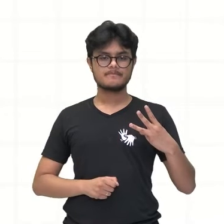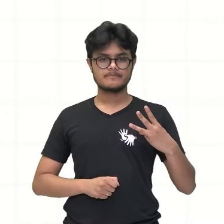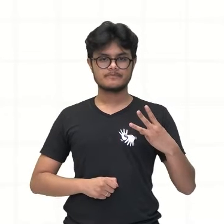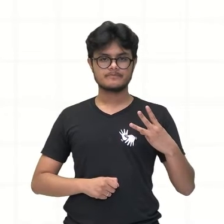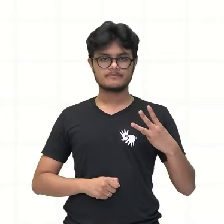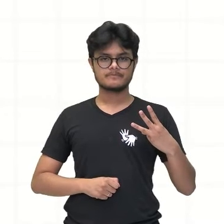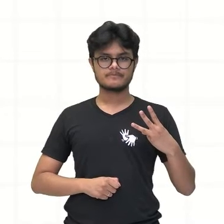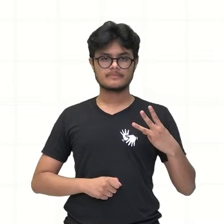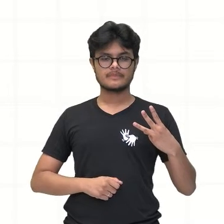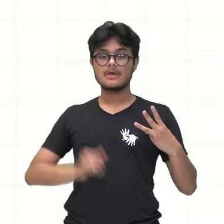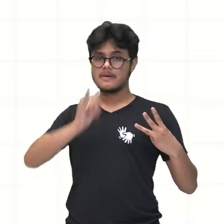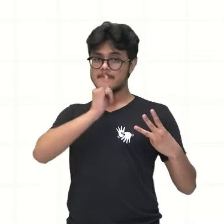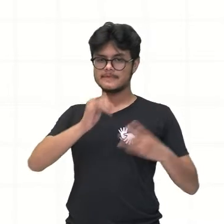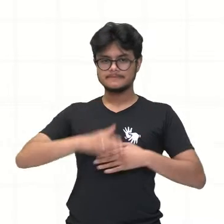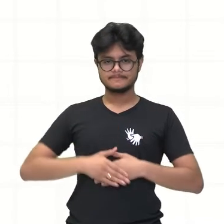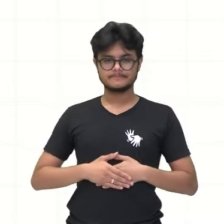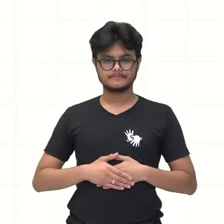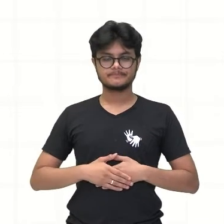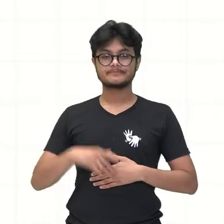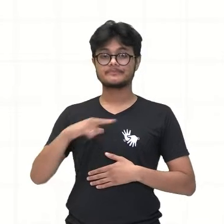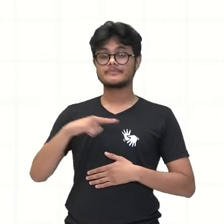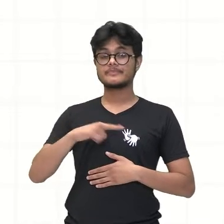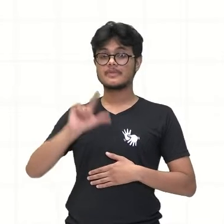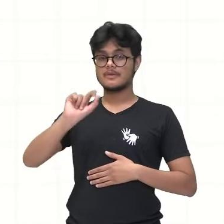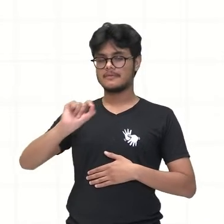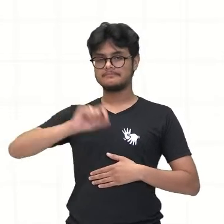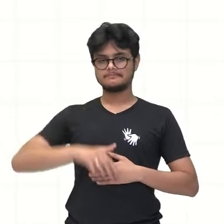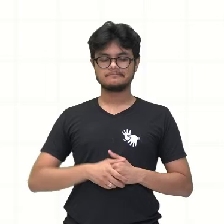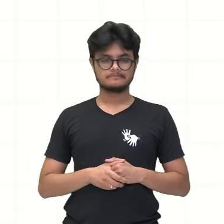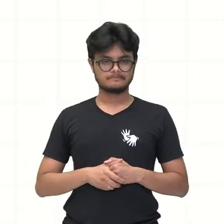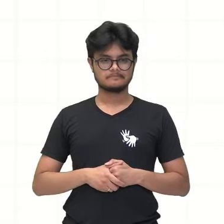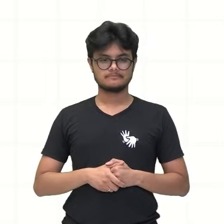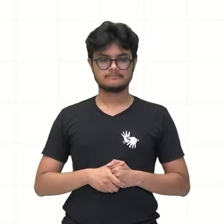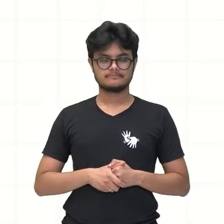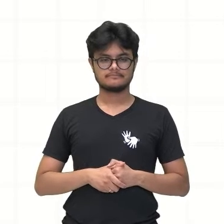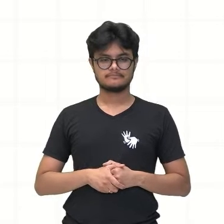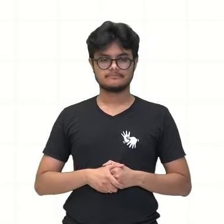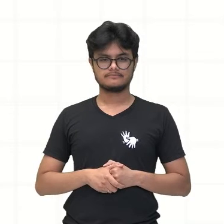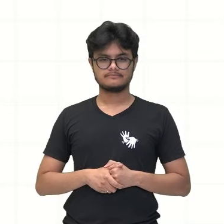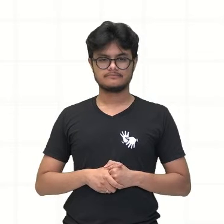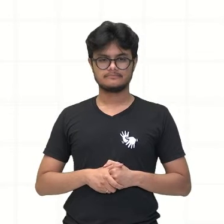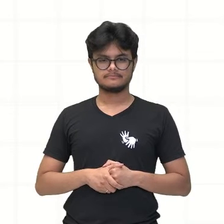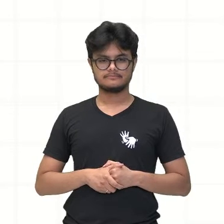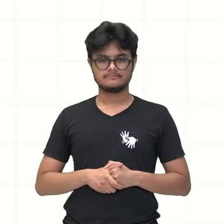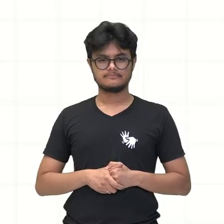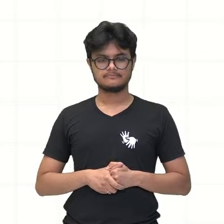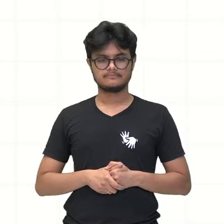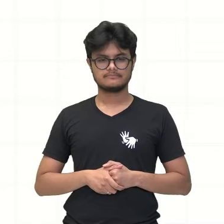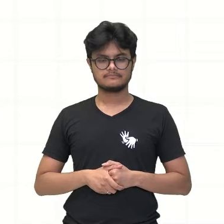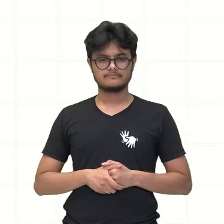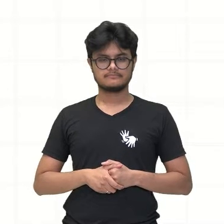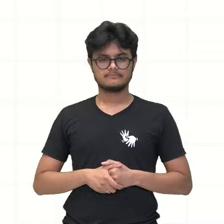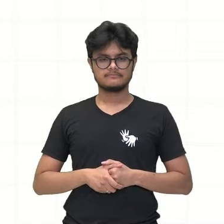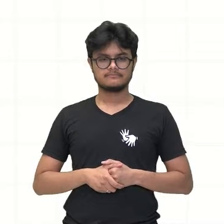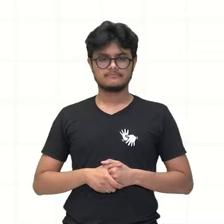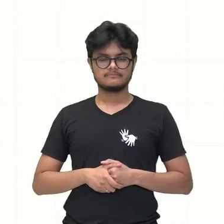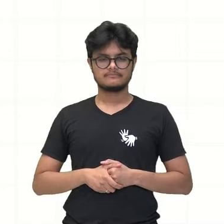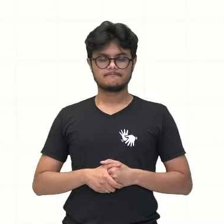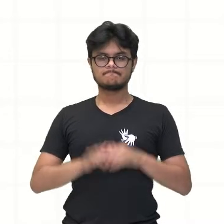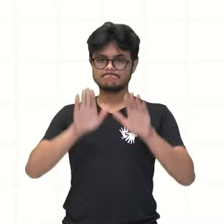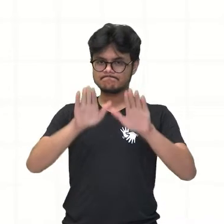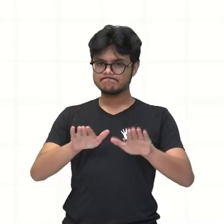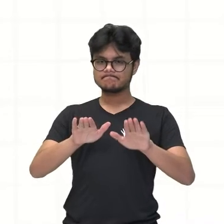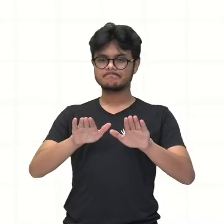termo do meio, né? Vamos pensar assim, med, vai ser o termo do meio. Mas antes de eu escolher o termo